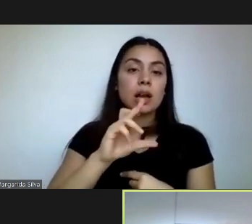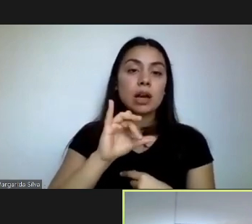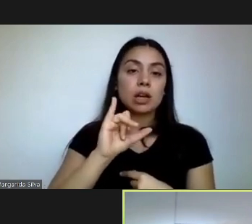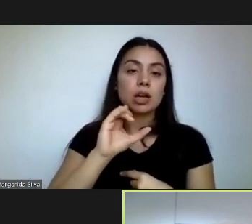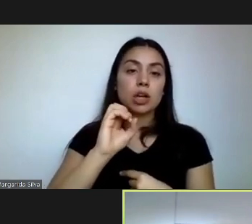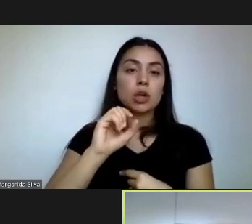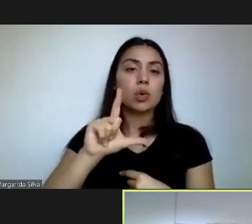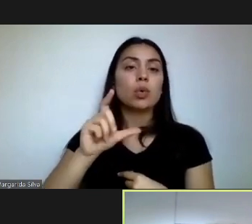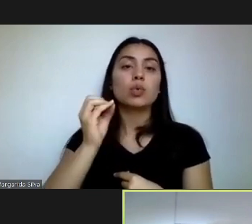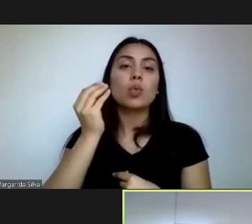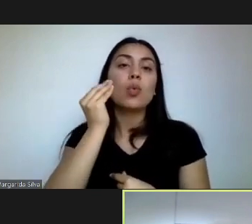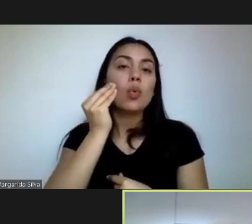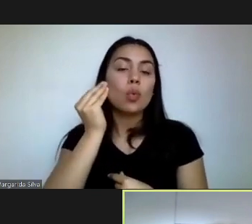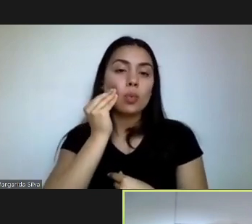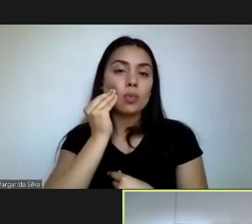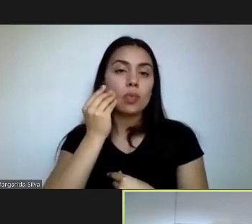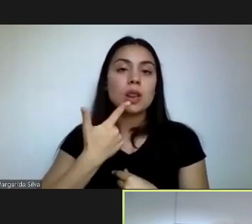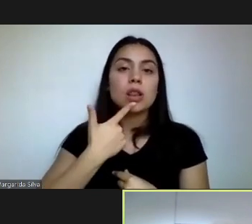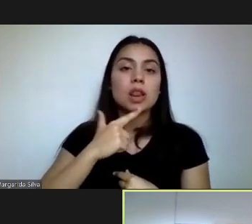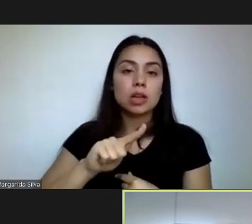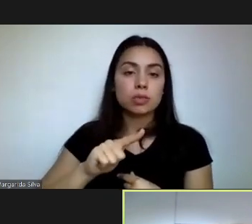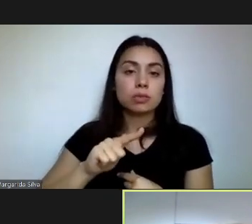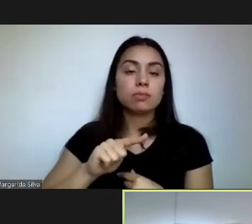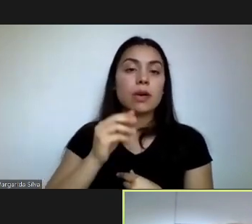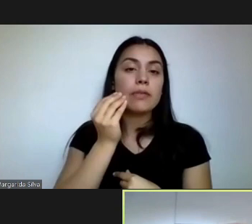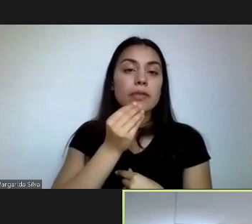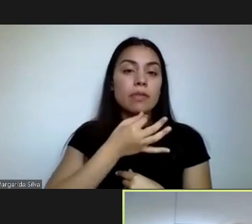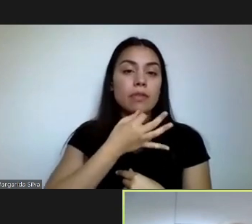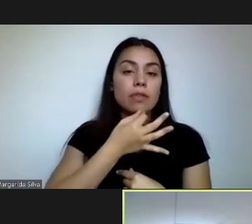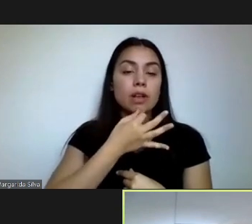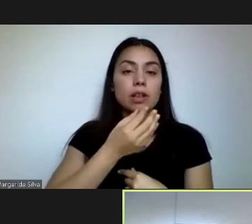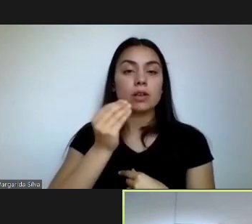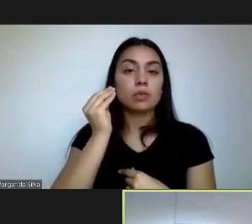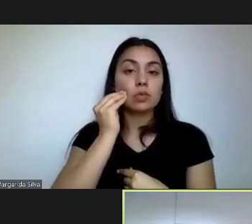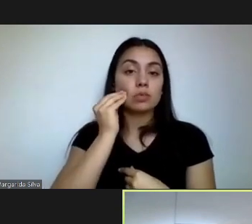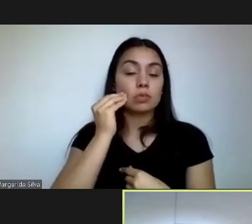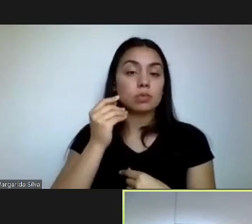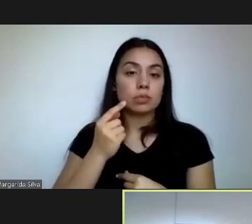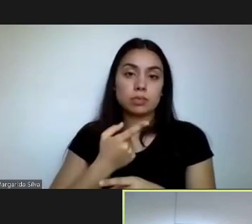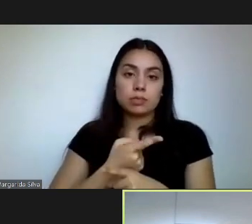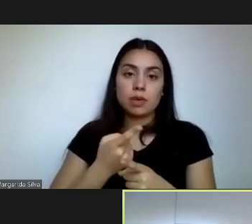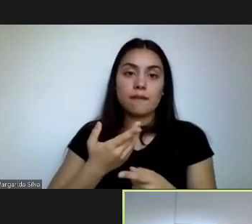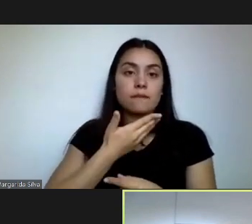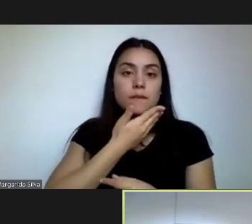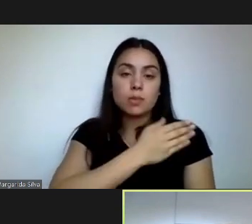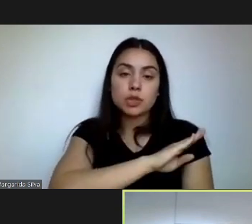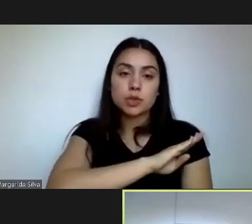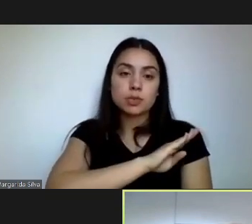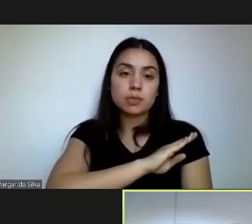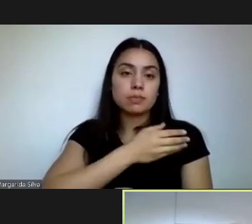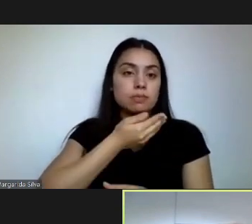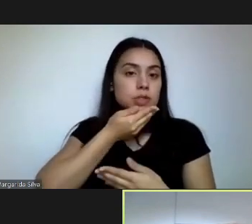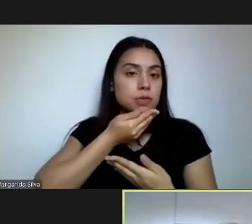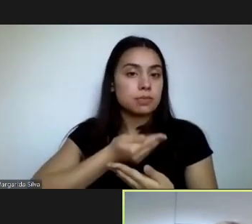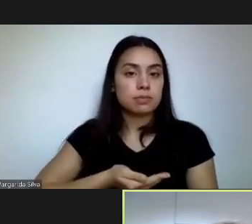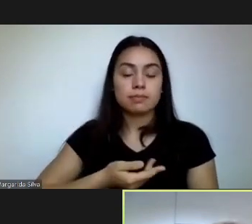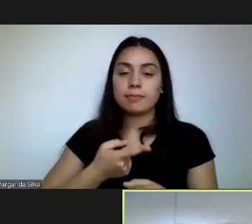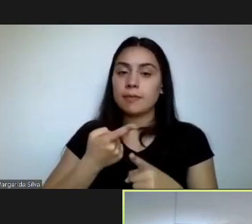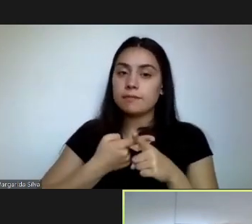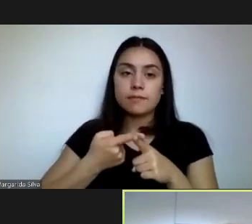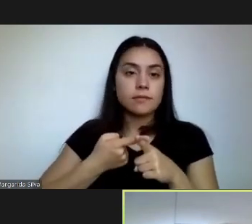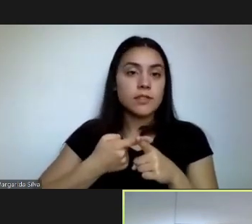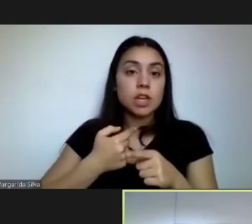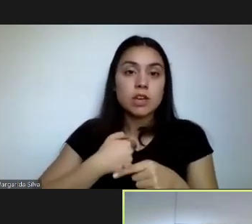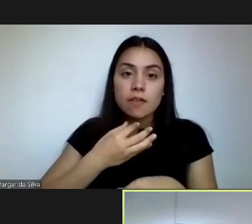experiências mais enriquecedoras que eu tive, porque não havia uma realização propriamente escrita, mas foi um interesse de eu conseguir